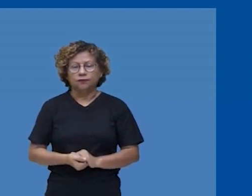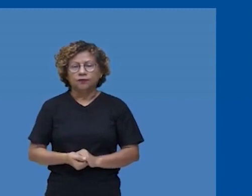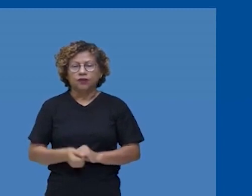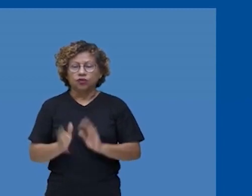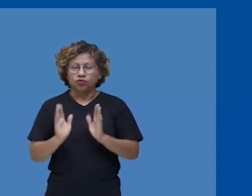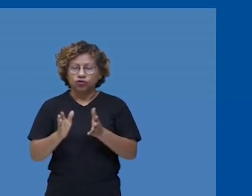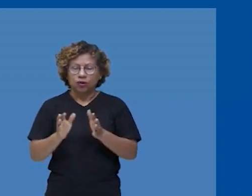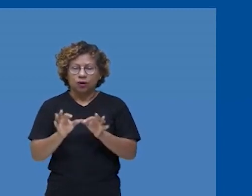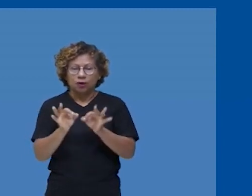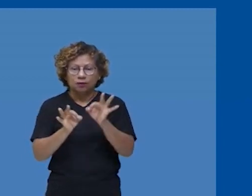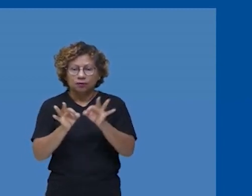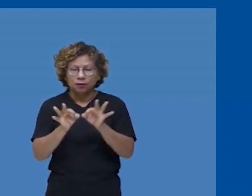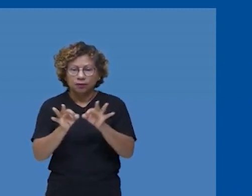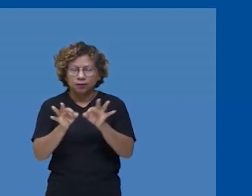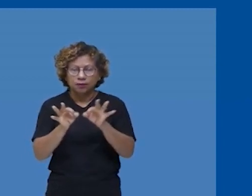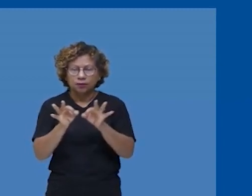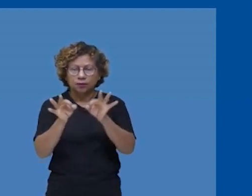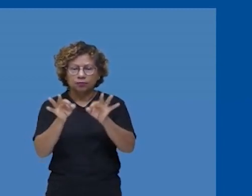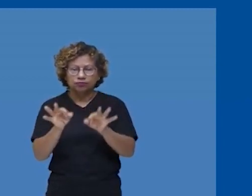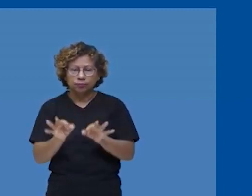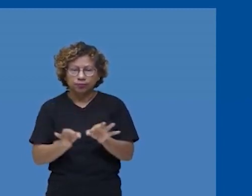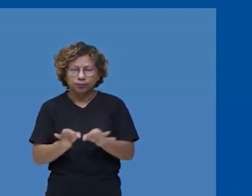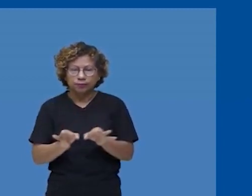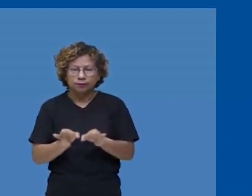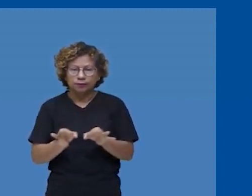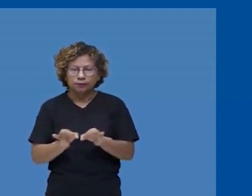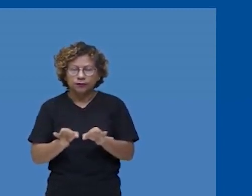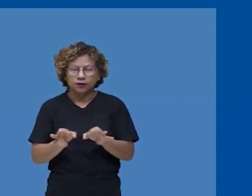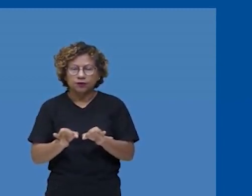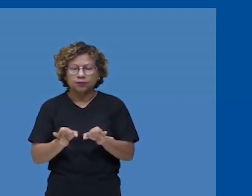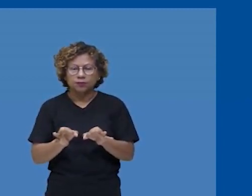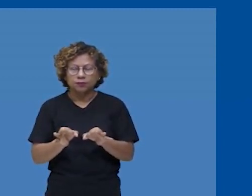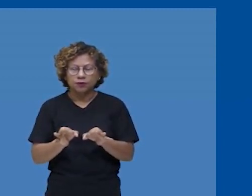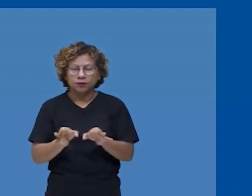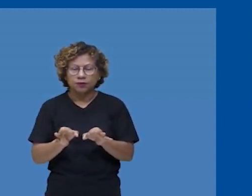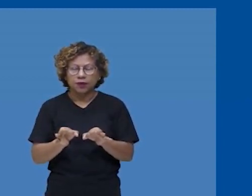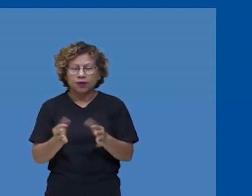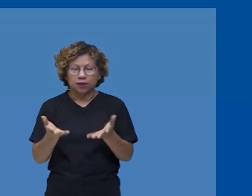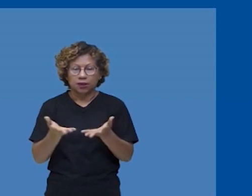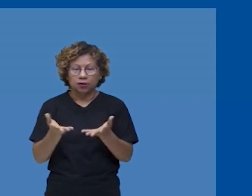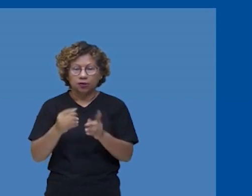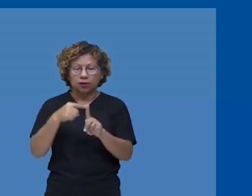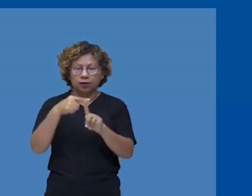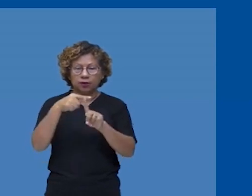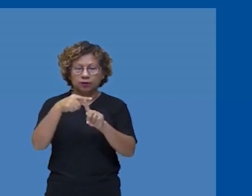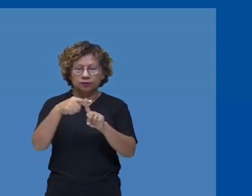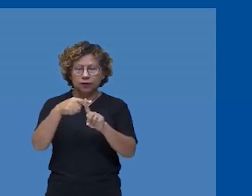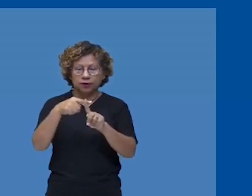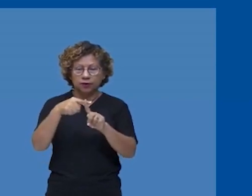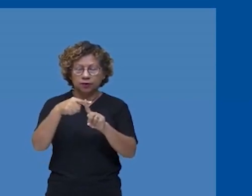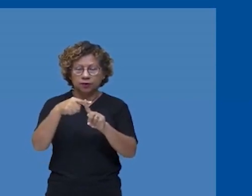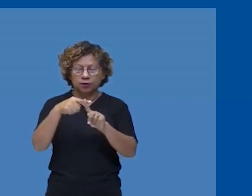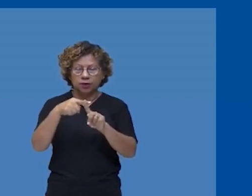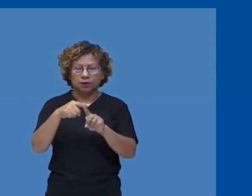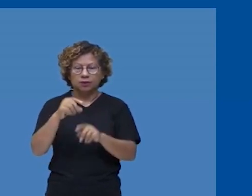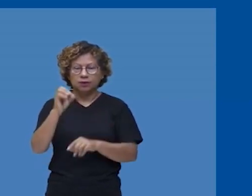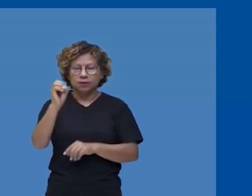cor diferente para a gente chamar atenção, olha só. Muito bem, agora nós vamos somar. Olha aqui,